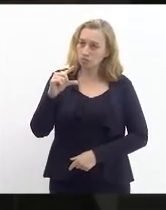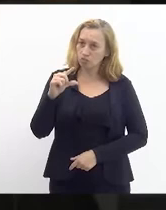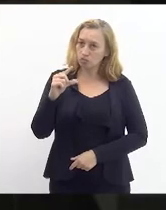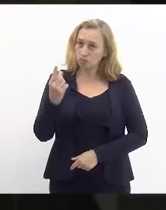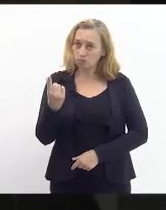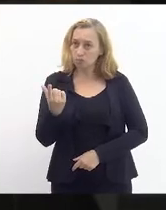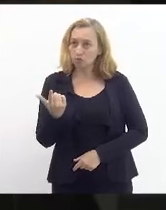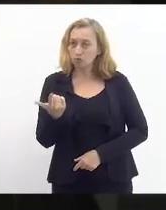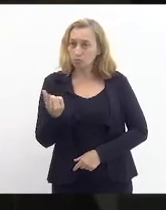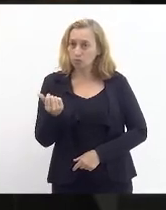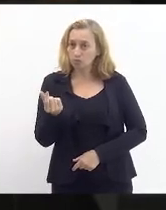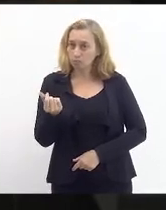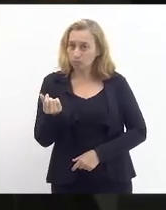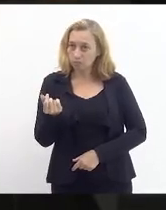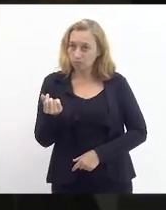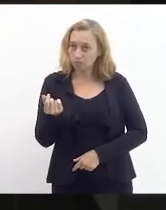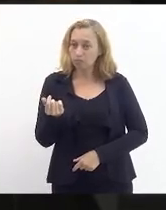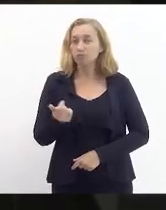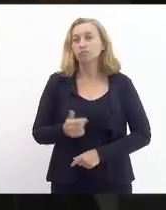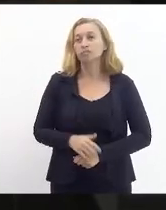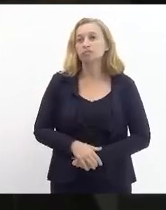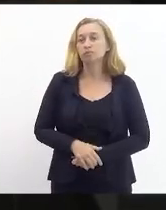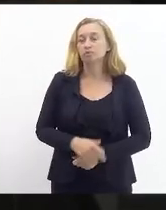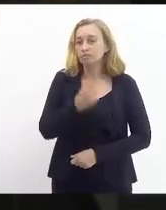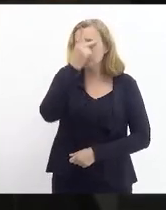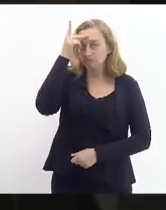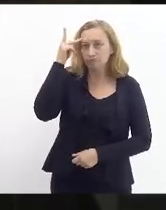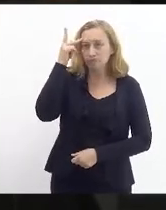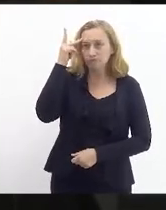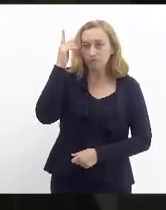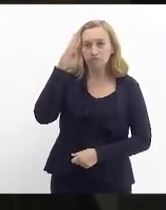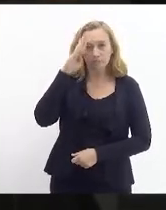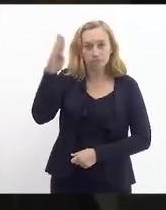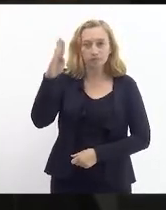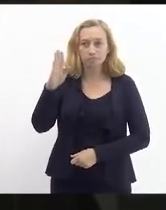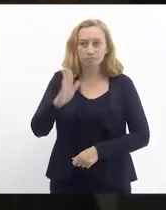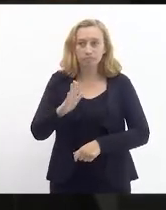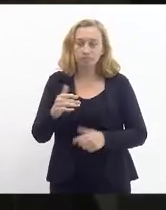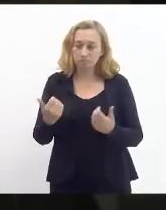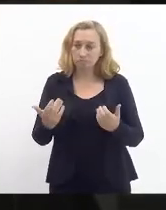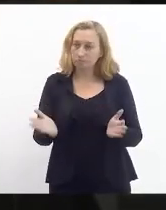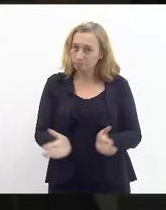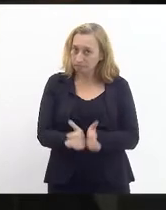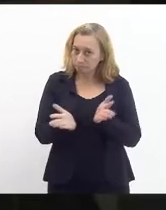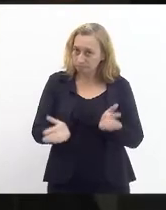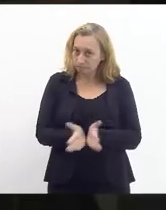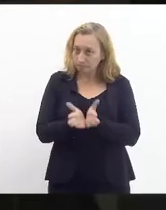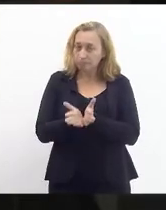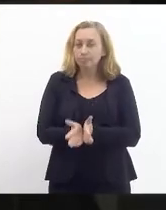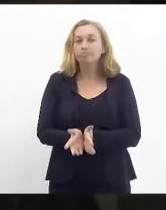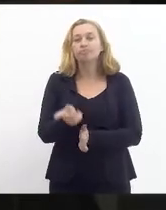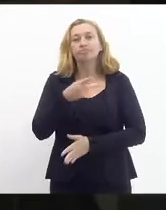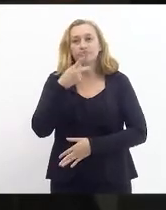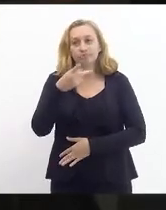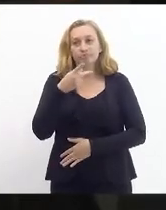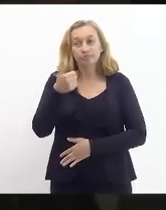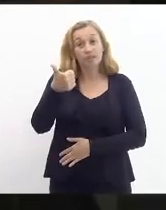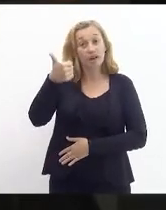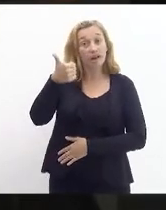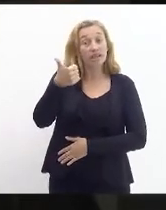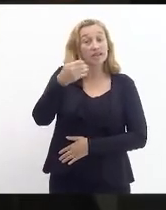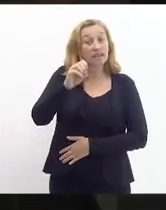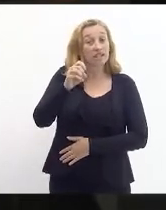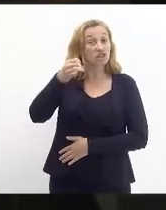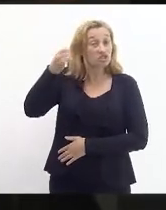principalmente para as pessoas mais necessitadas dizia a 10